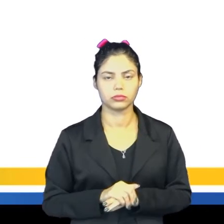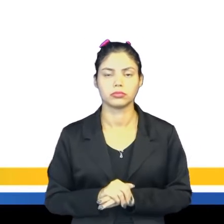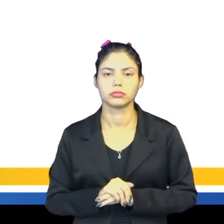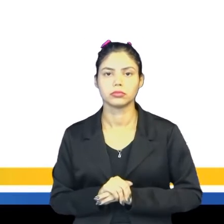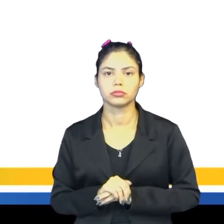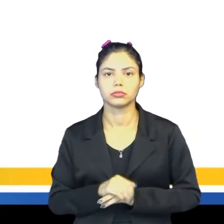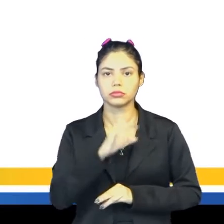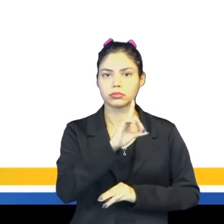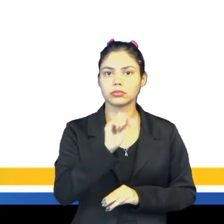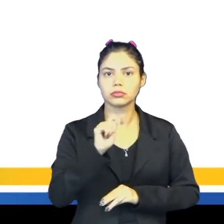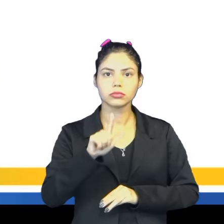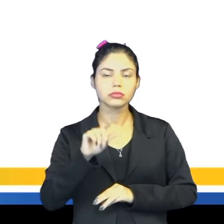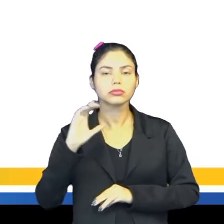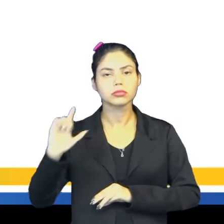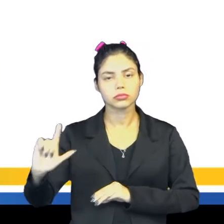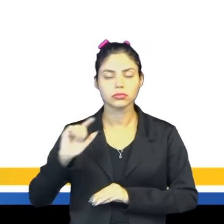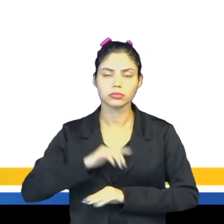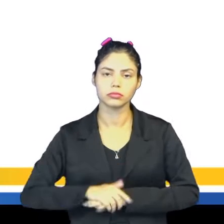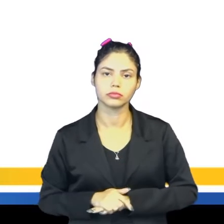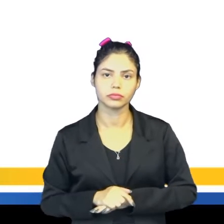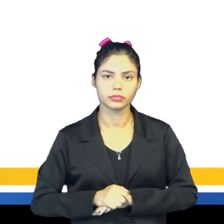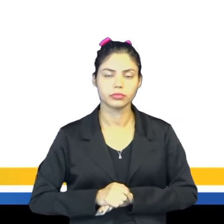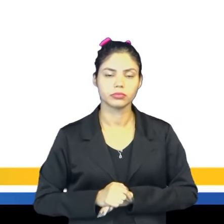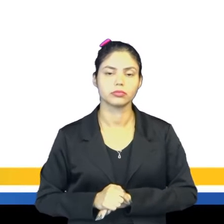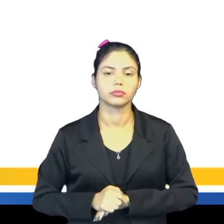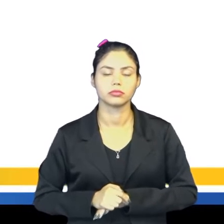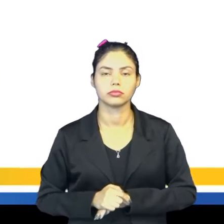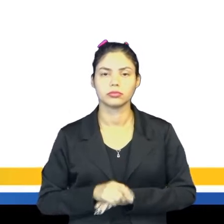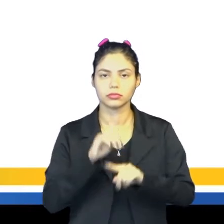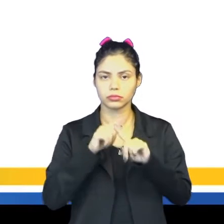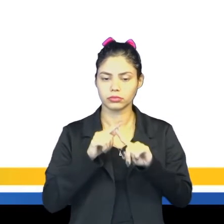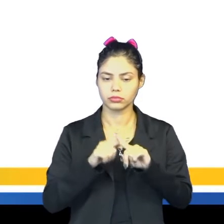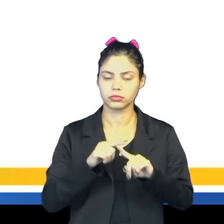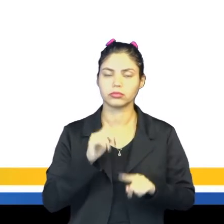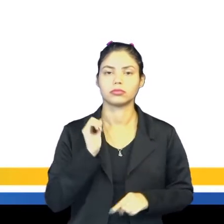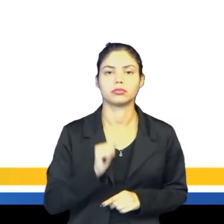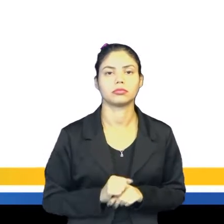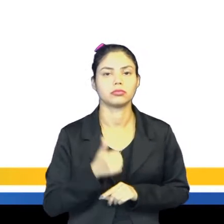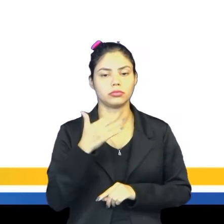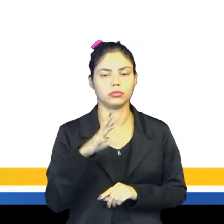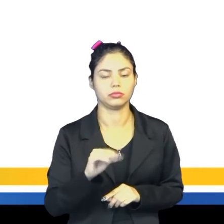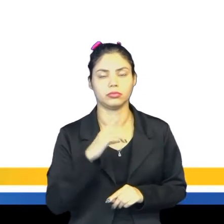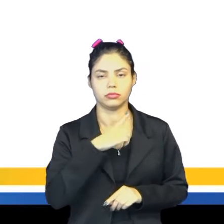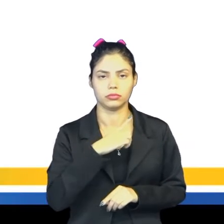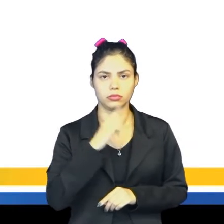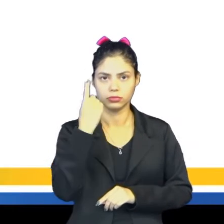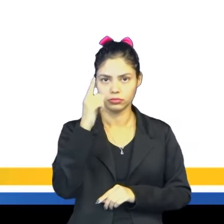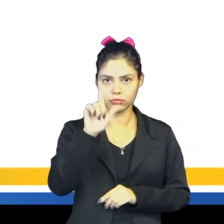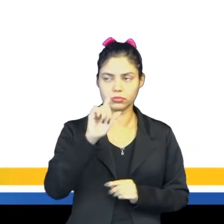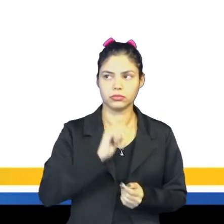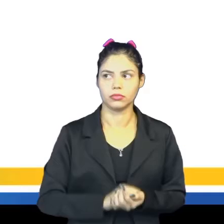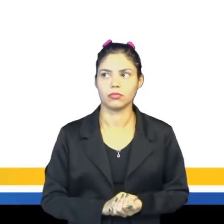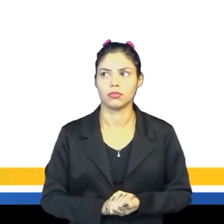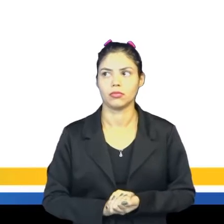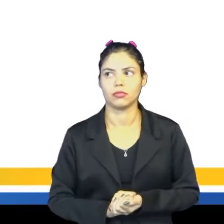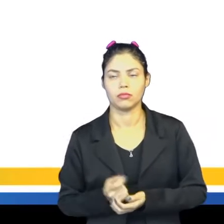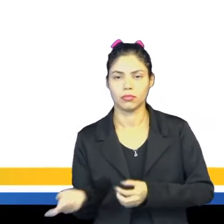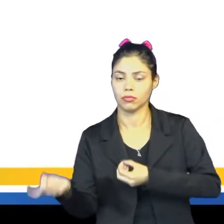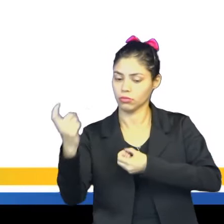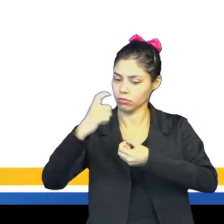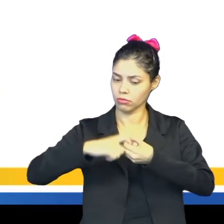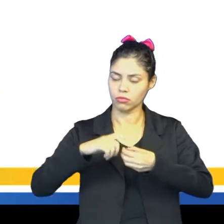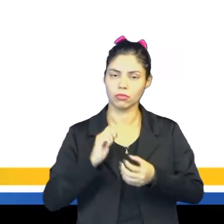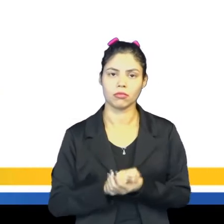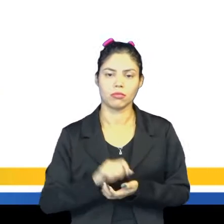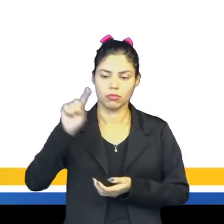o decalitro por litro. Então, multiplica-se mais 10, e aí nós temos 1 litro. E se fosse para